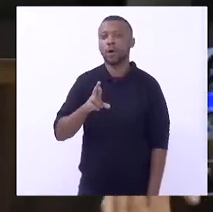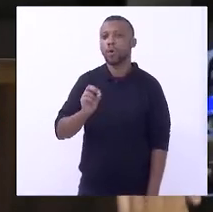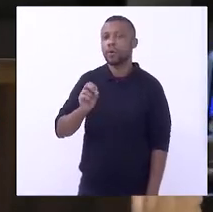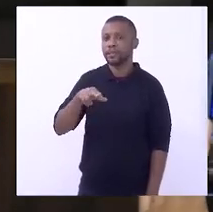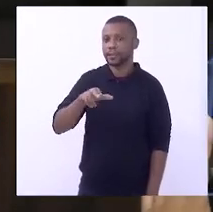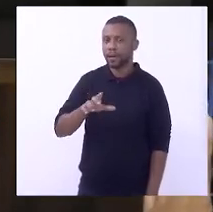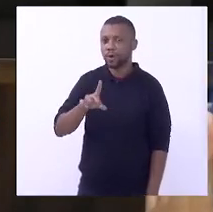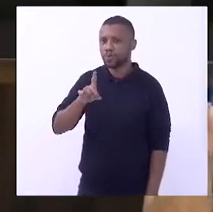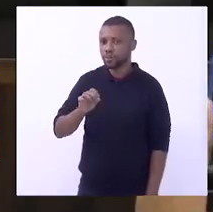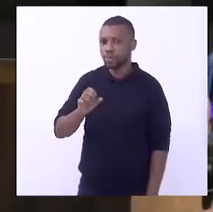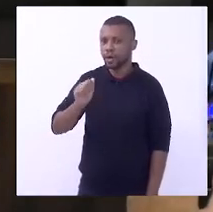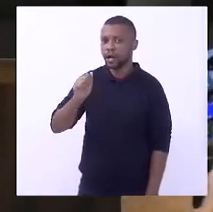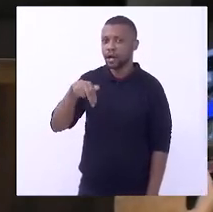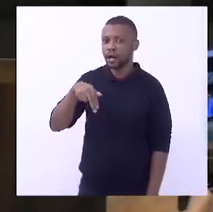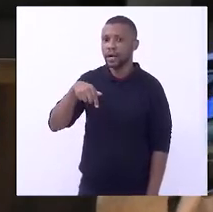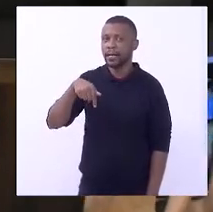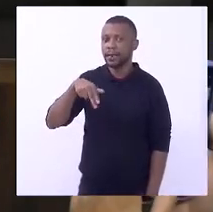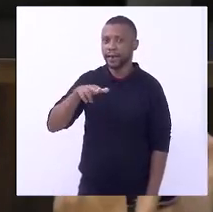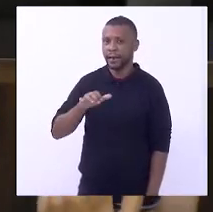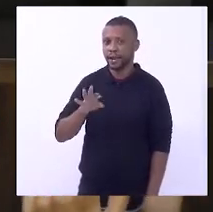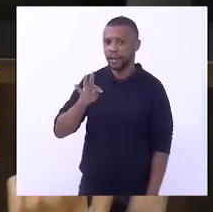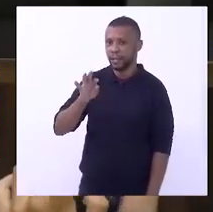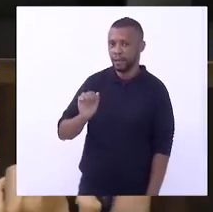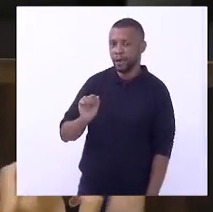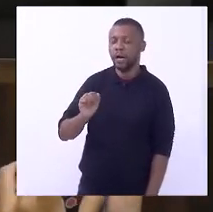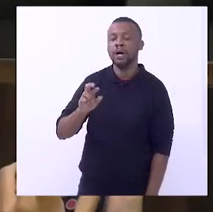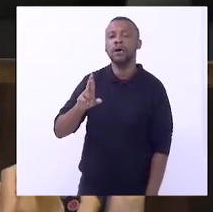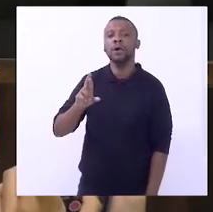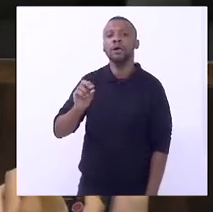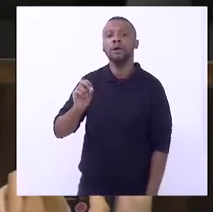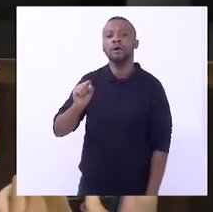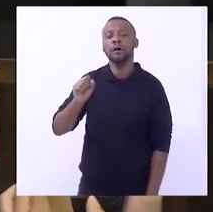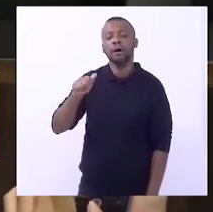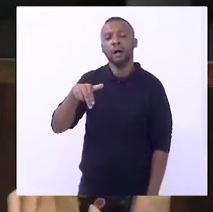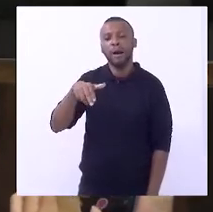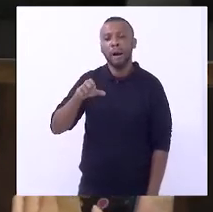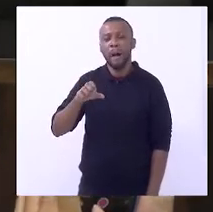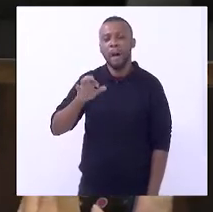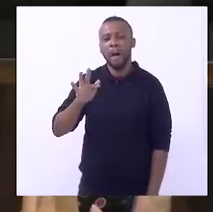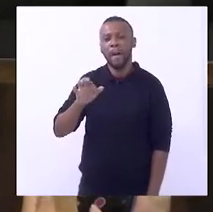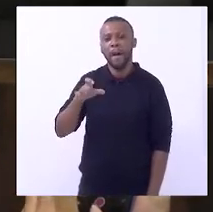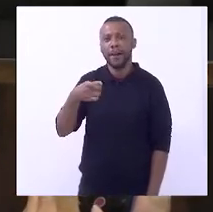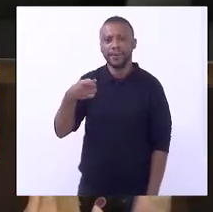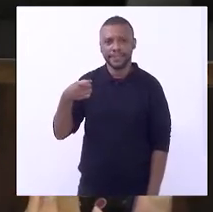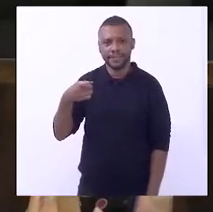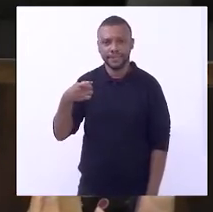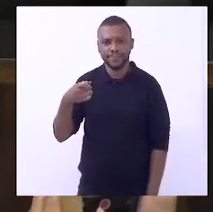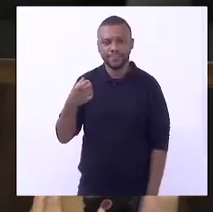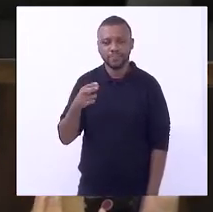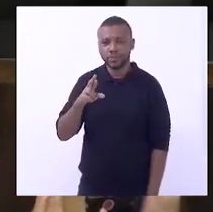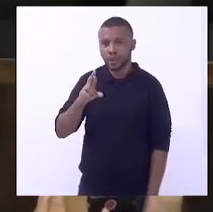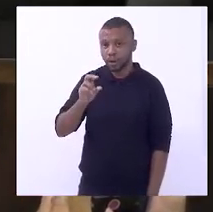Anquieta, Ronaldo Anquieta, Rosane Félix, Rosane